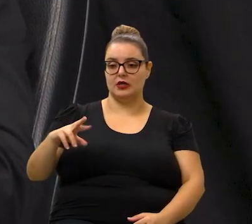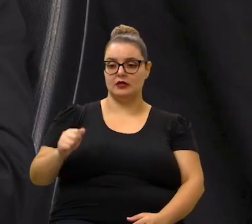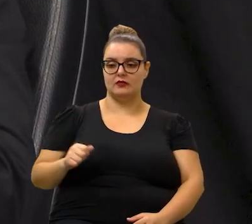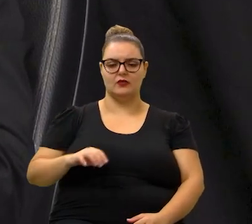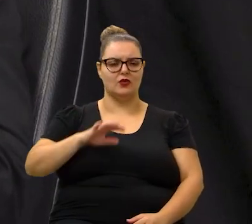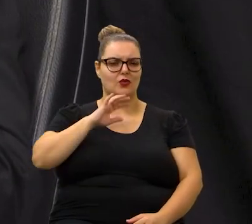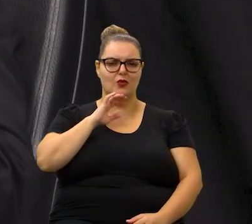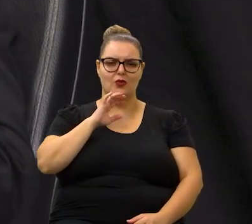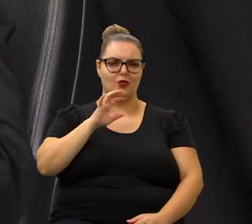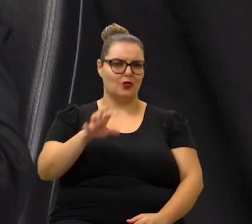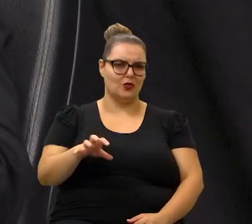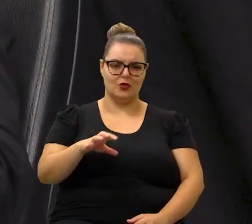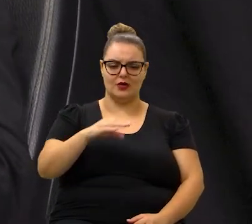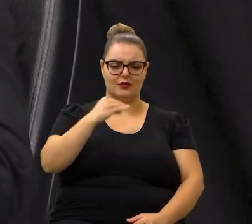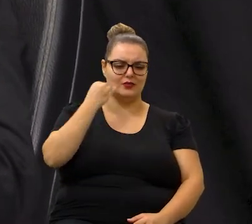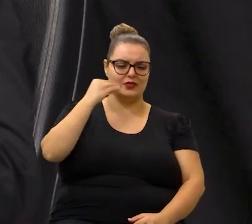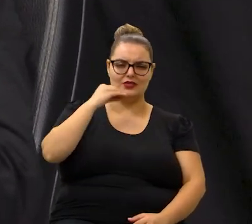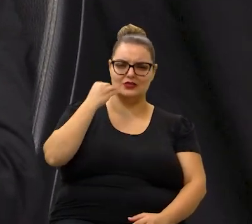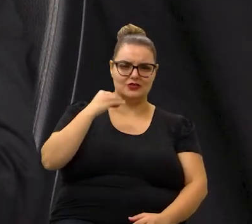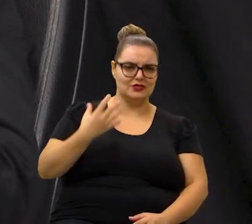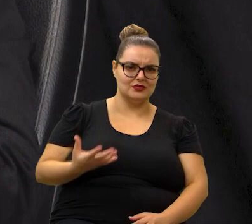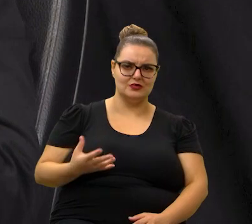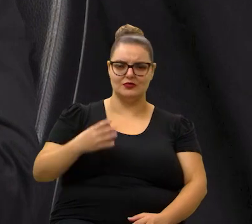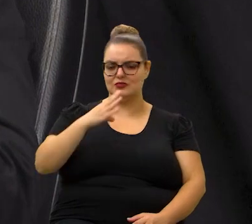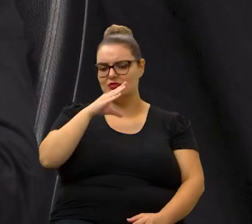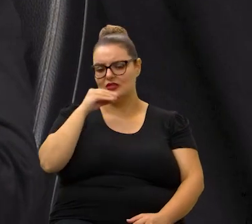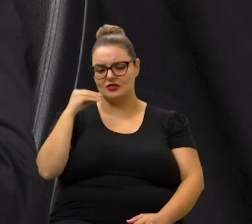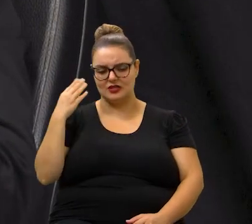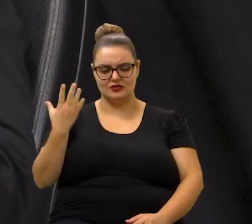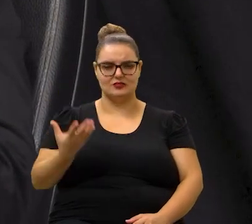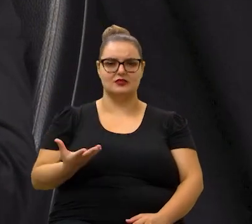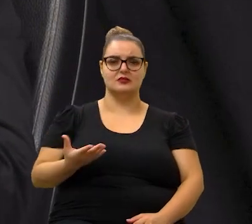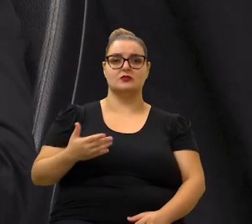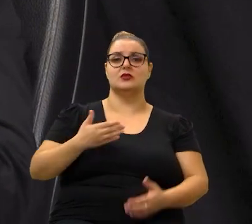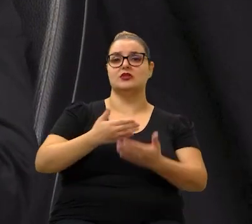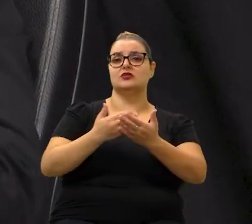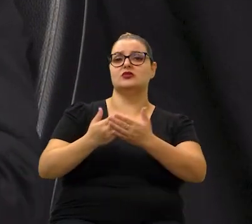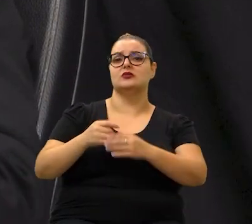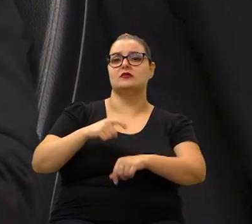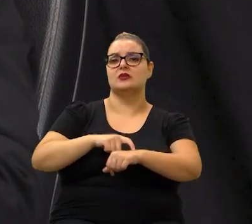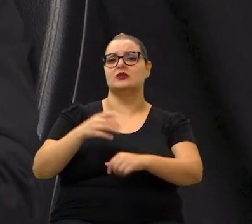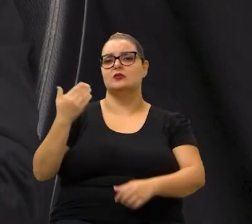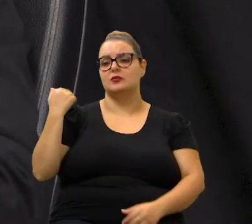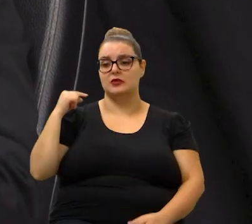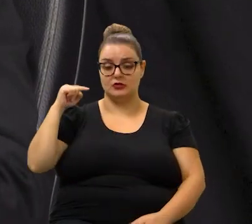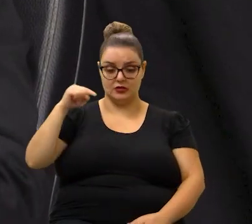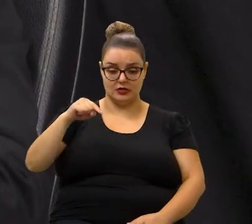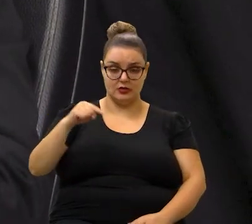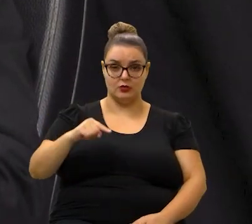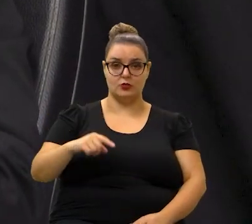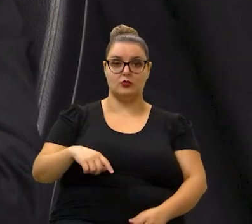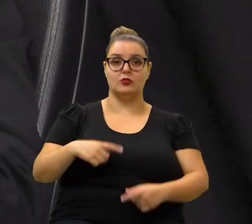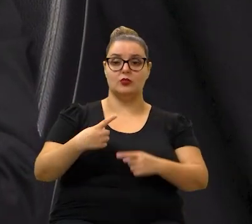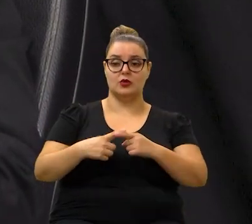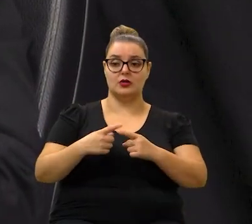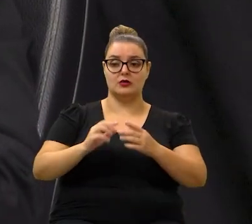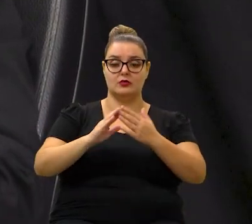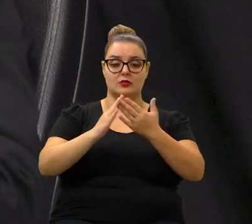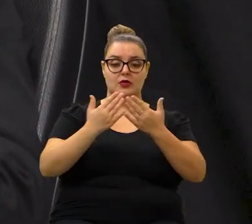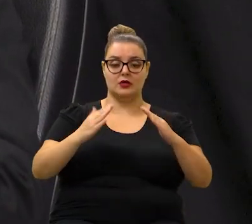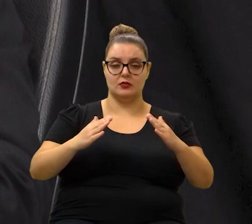terrível para os adolescentes para quem estudava ali naquela época porque teve que demolir